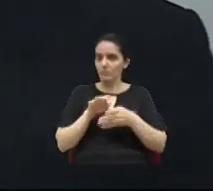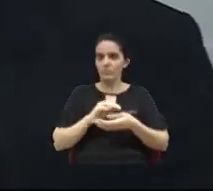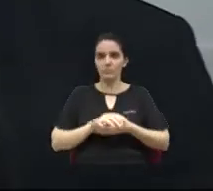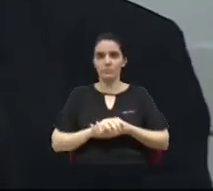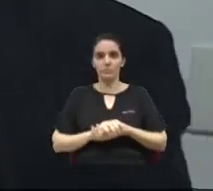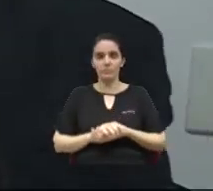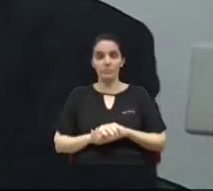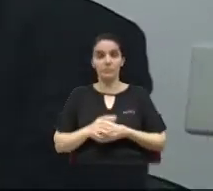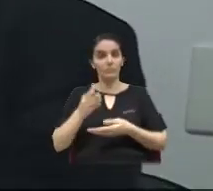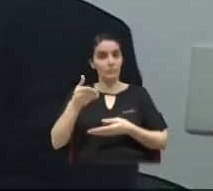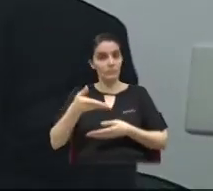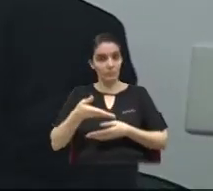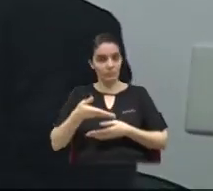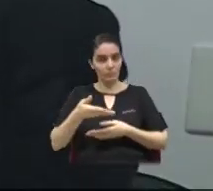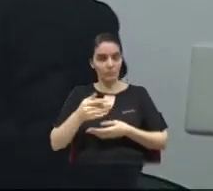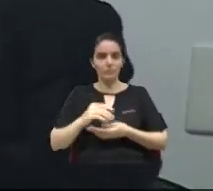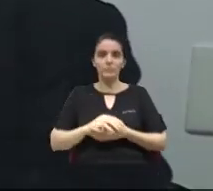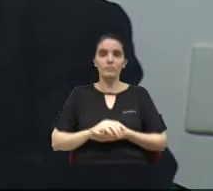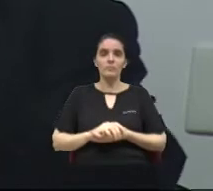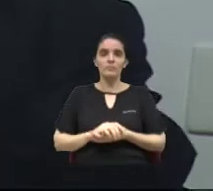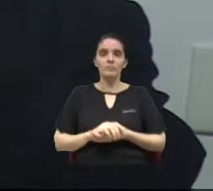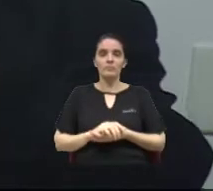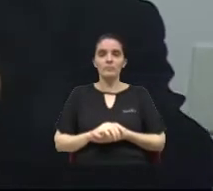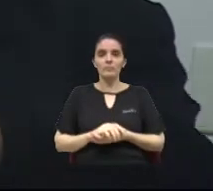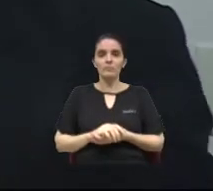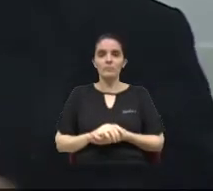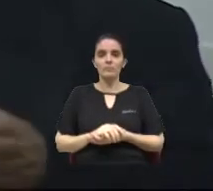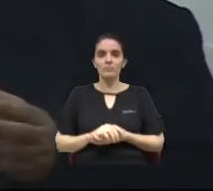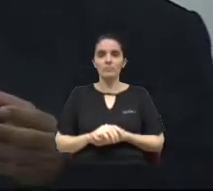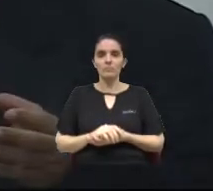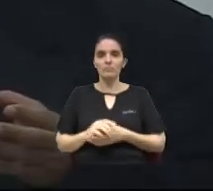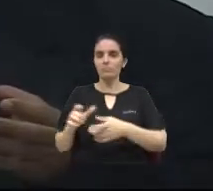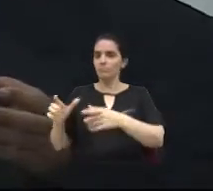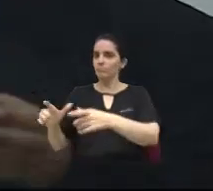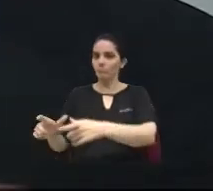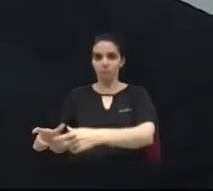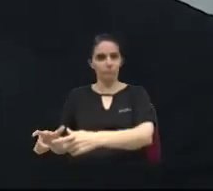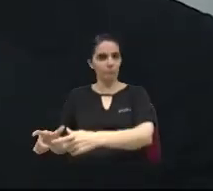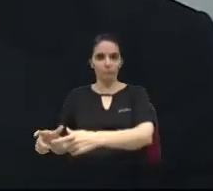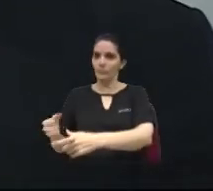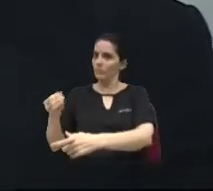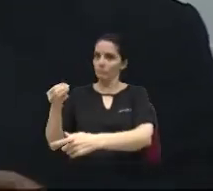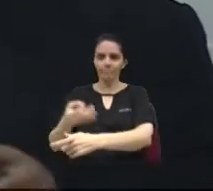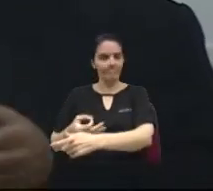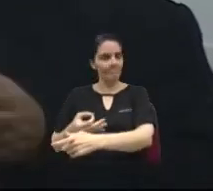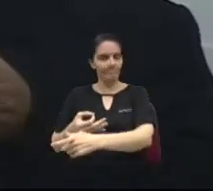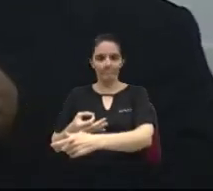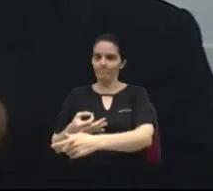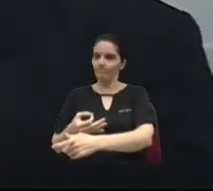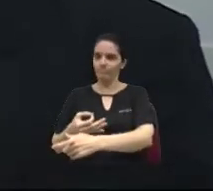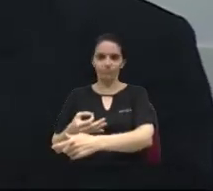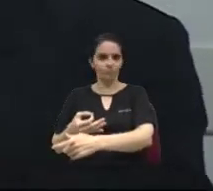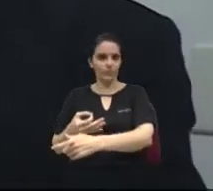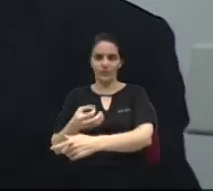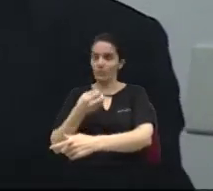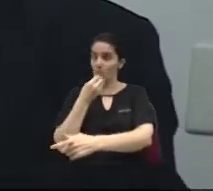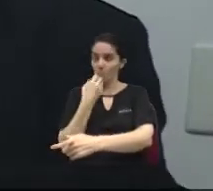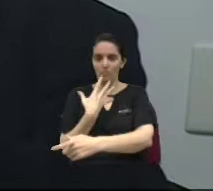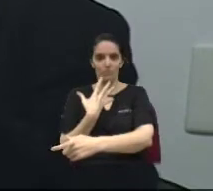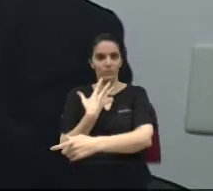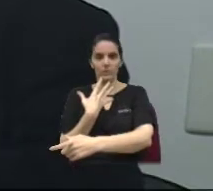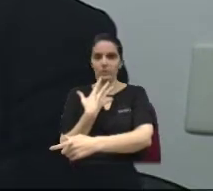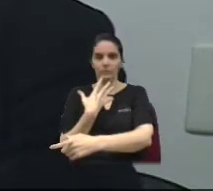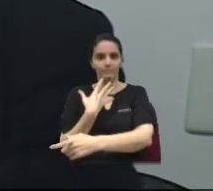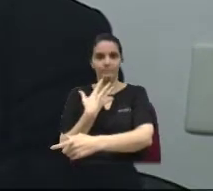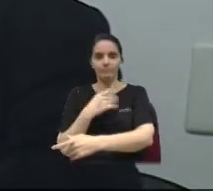que hoje se encontra não é o local adequado e apropriado para que